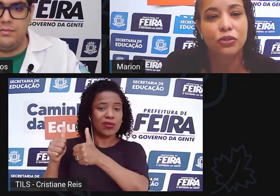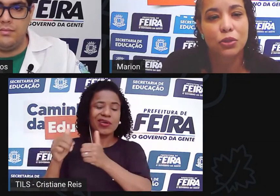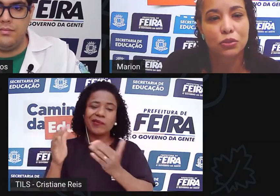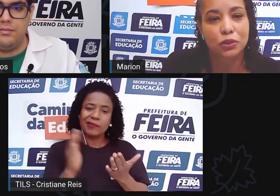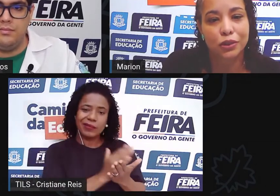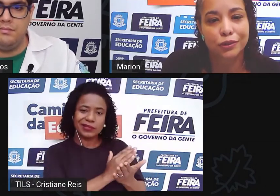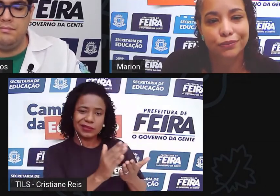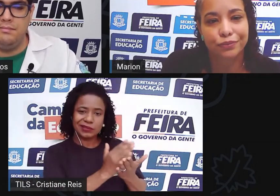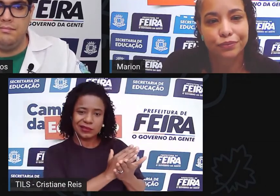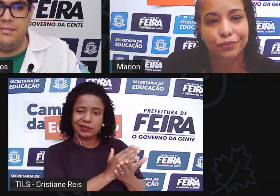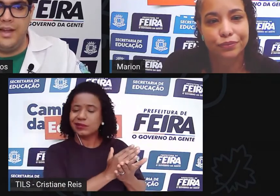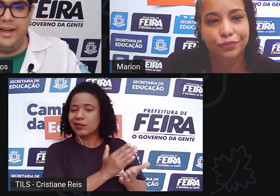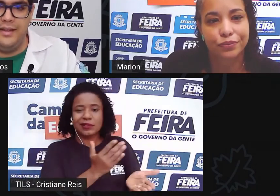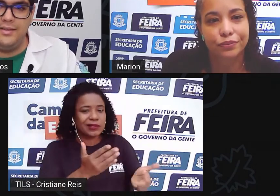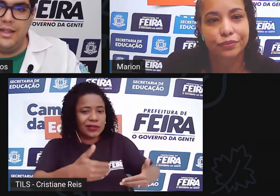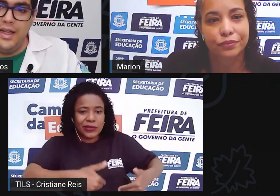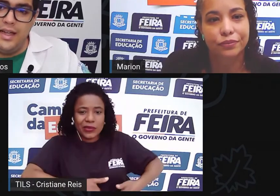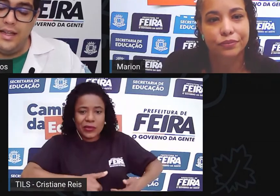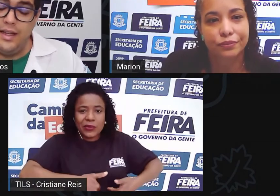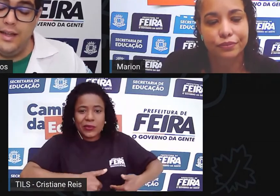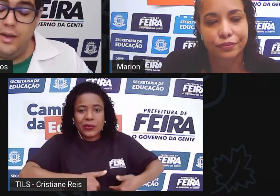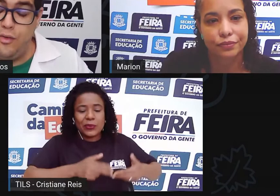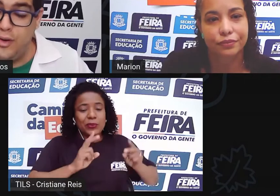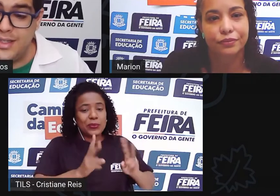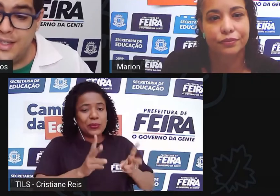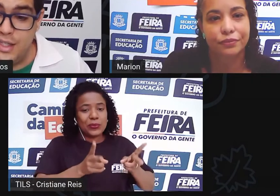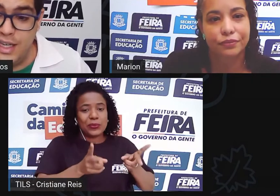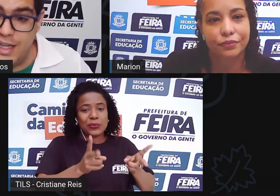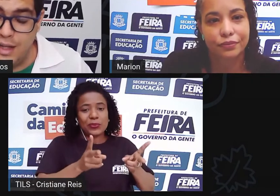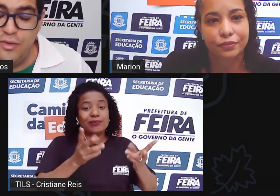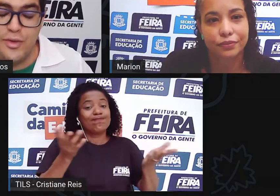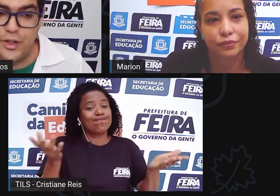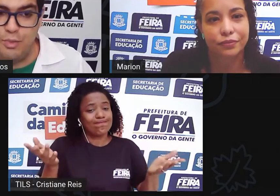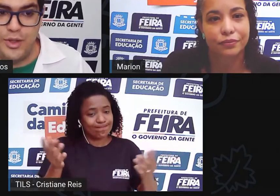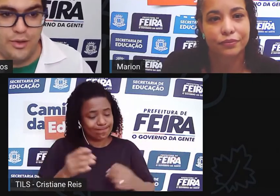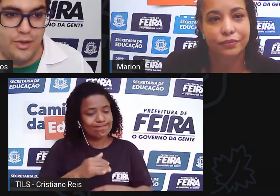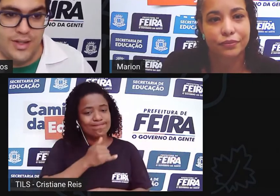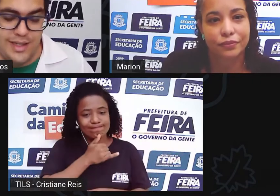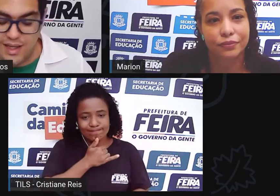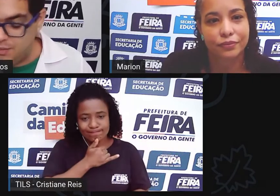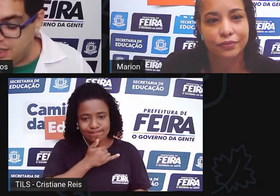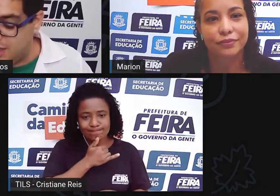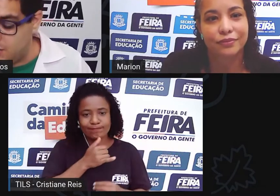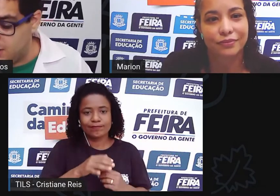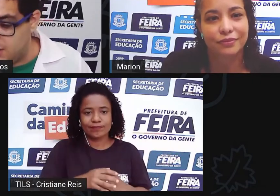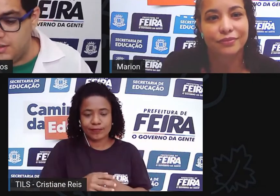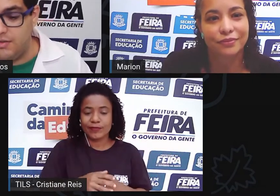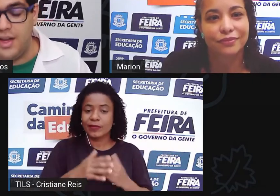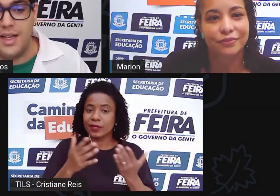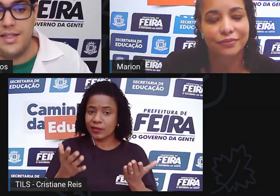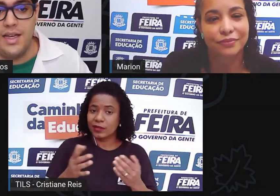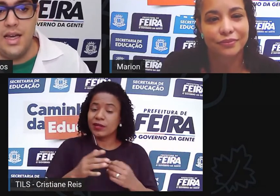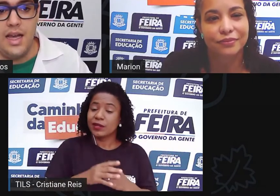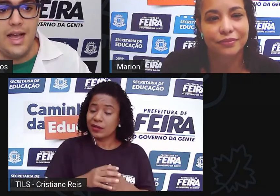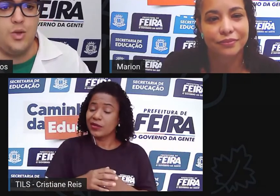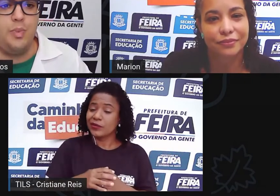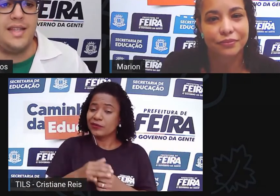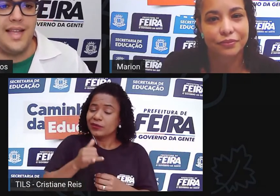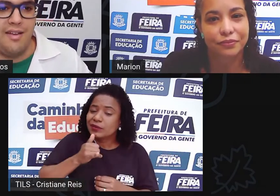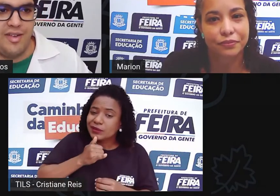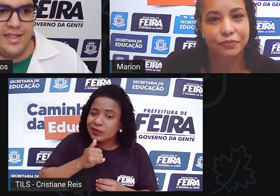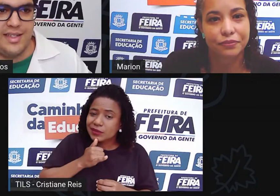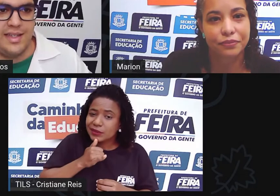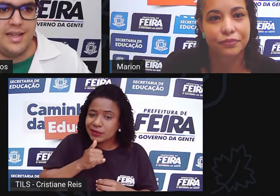exterminar a fome no mundo. E eu fico assim indignado, fugindo um pouquinho do nosso script aqui, quando a gente vê as